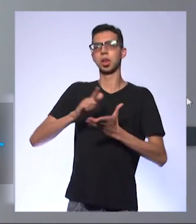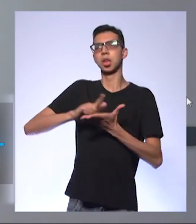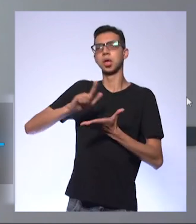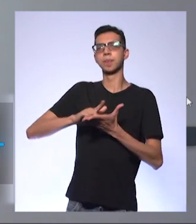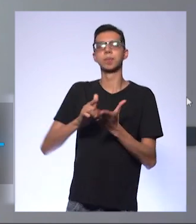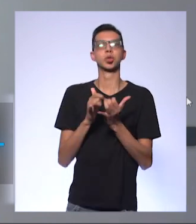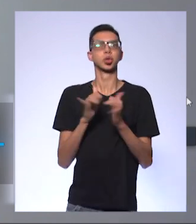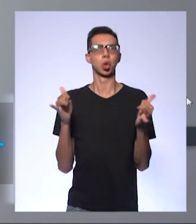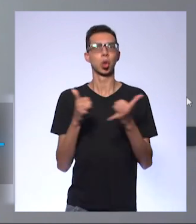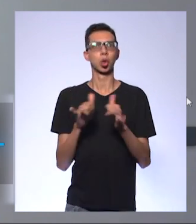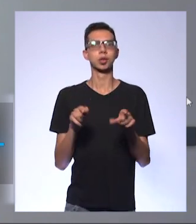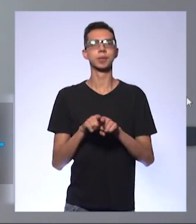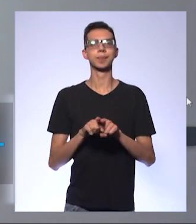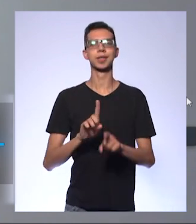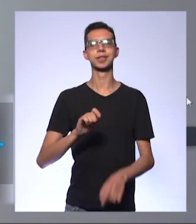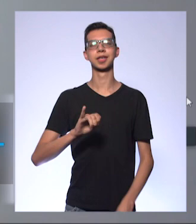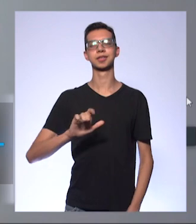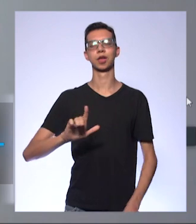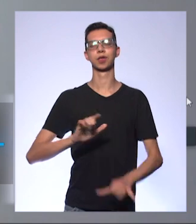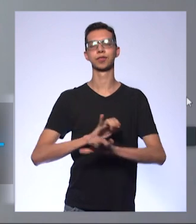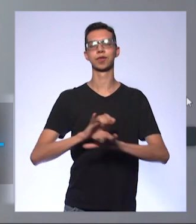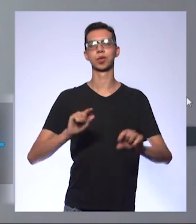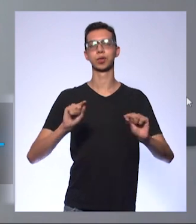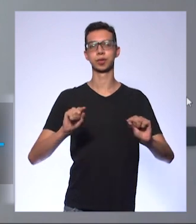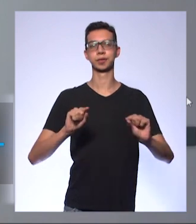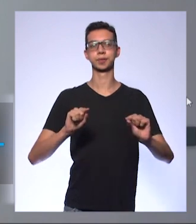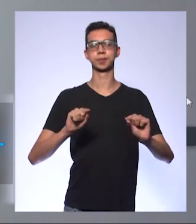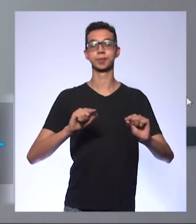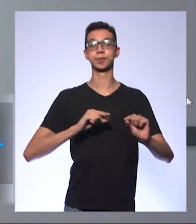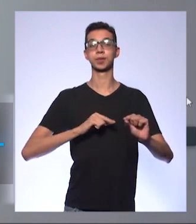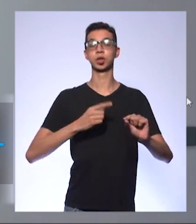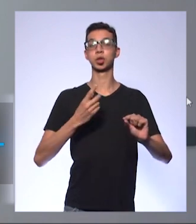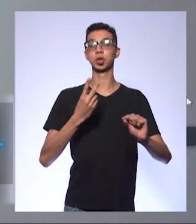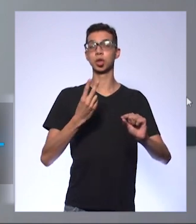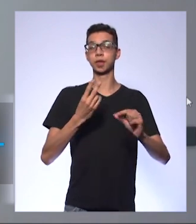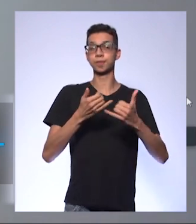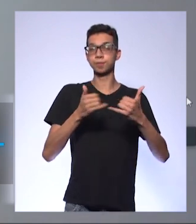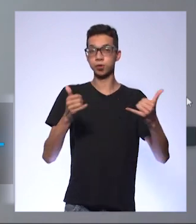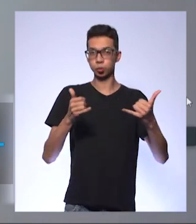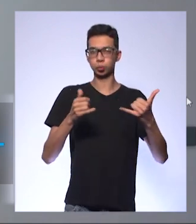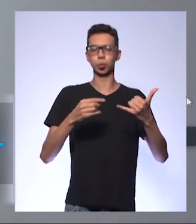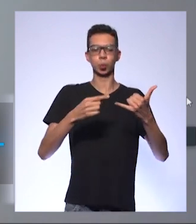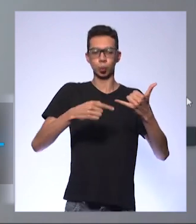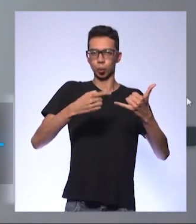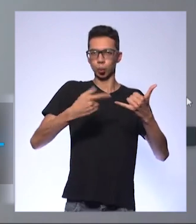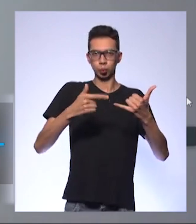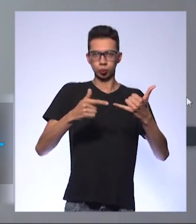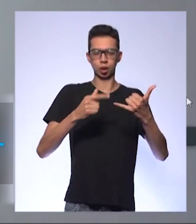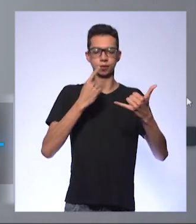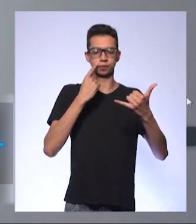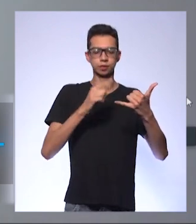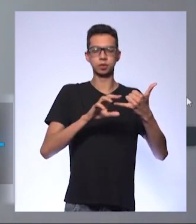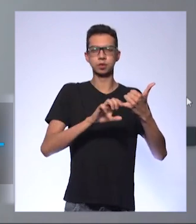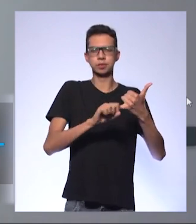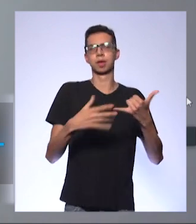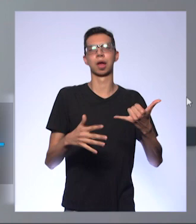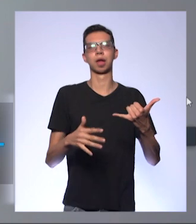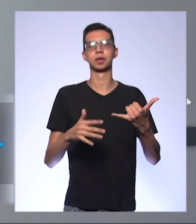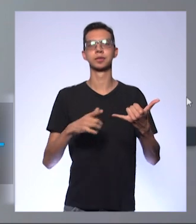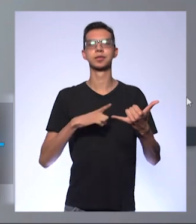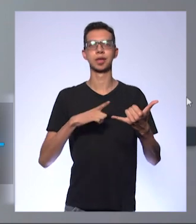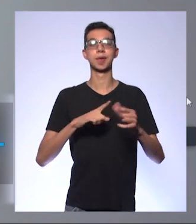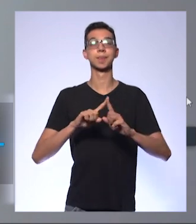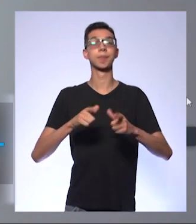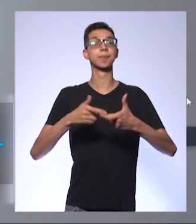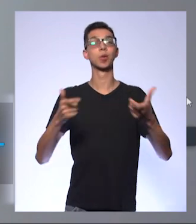Daniel colocou quando foi mexer, trocar 2 fios, estava desencapado, levou um choquezinho. Mas a grande maioria foi no chuveiro,